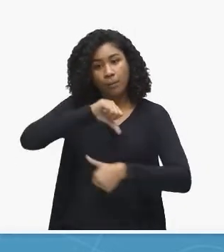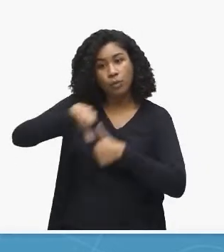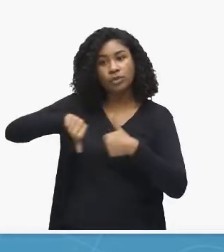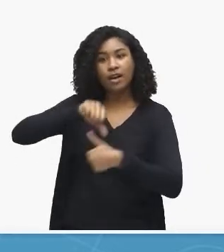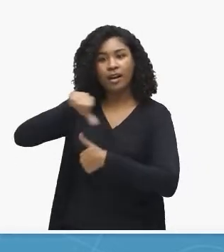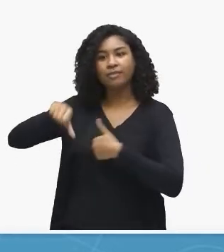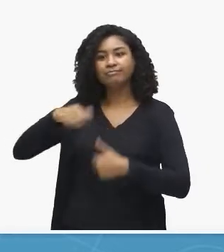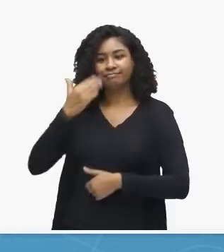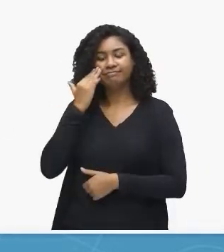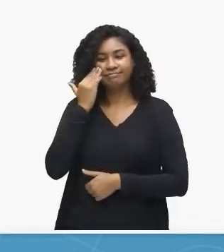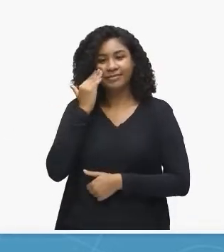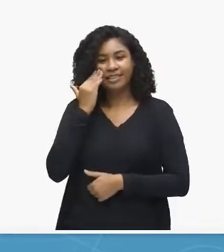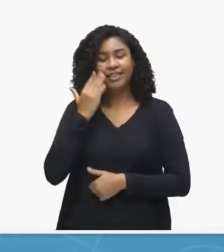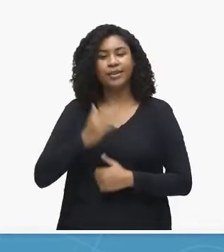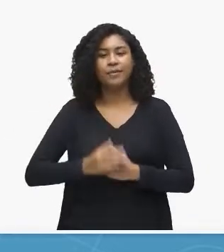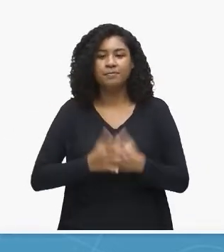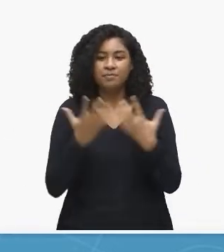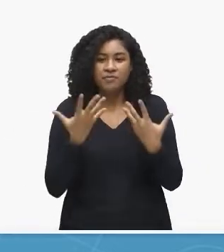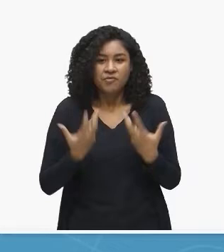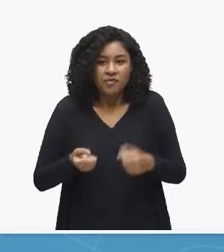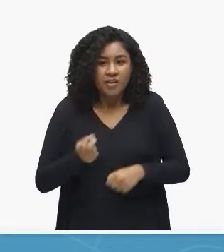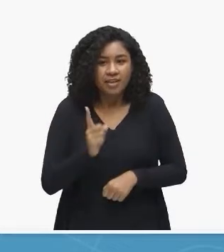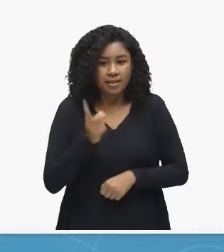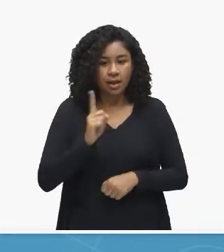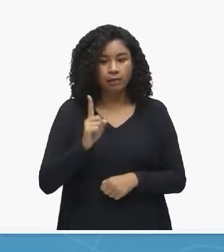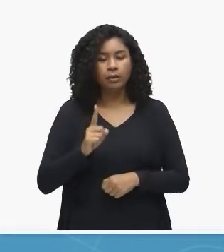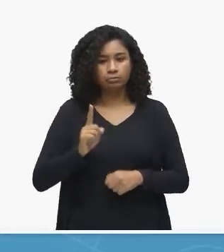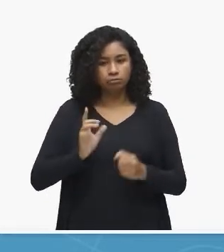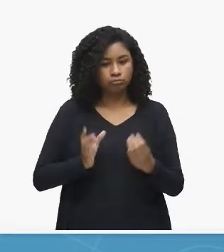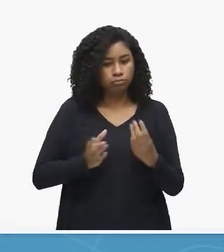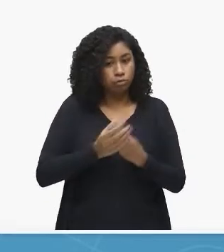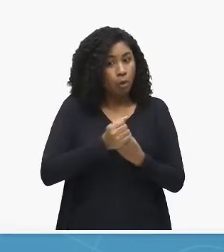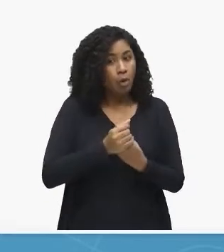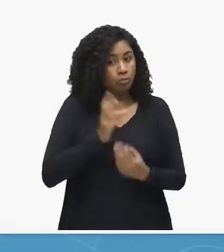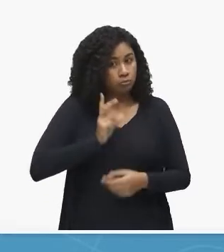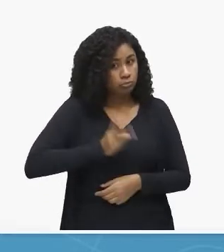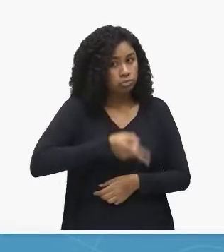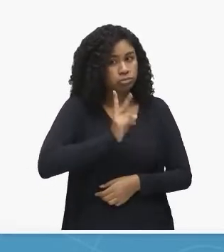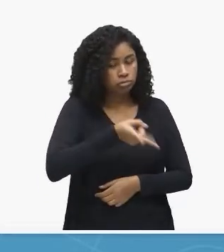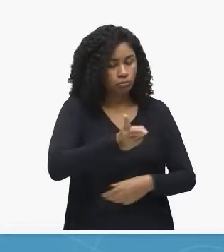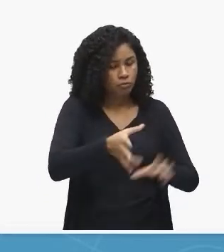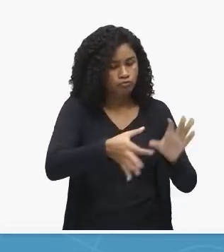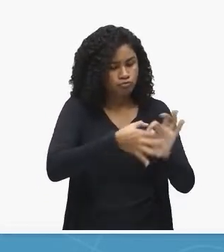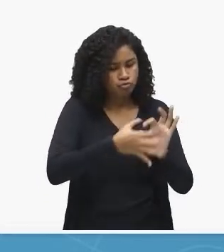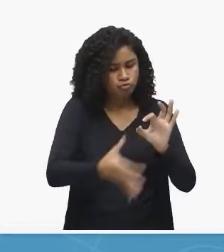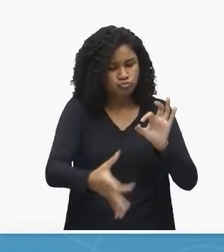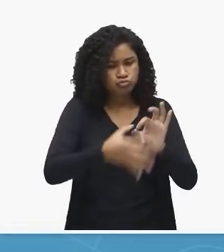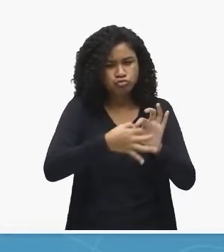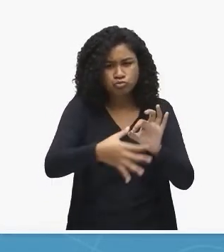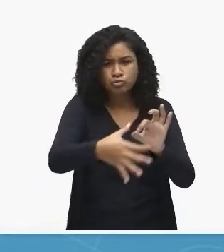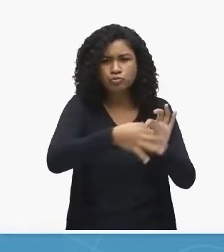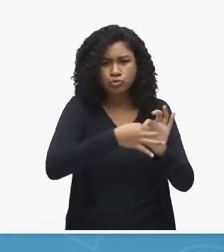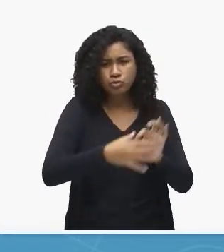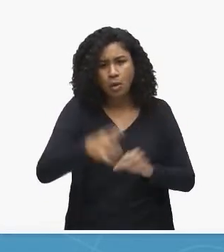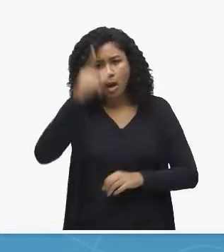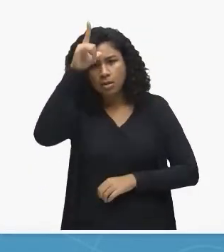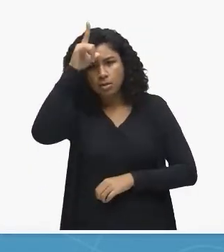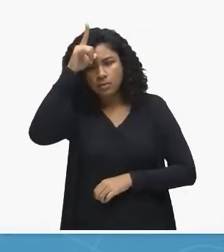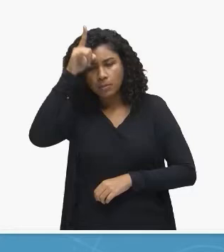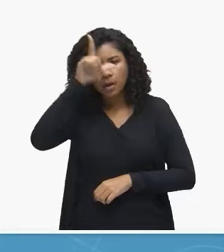aí, essa migração que a Itália vai fazer. Estava de um lado, estava formando aliança ali com a Alemanha e com o